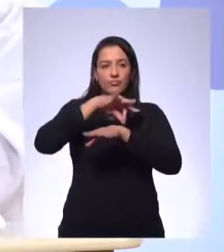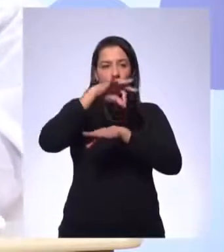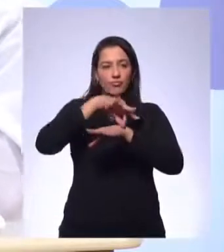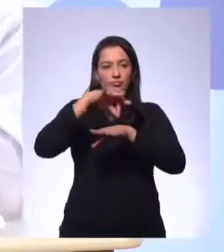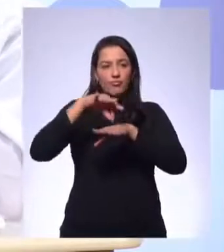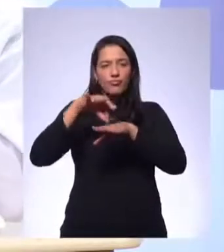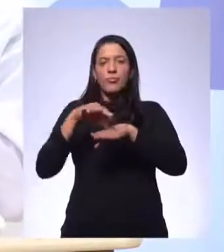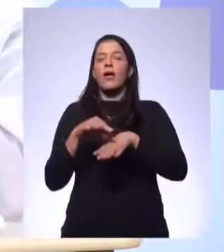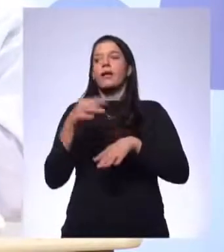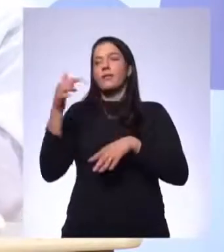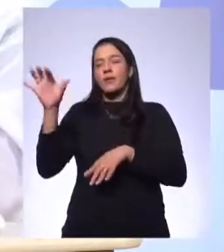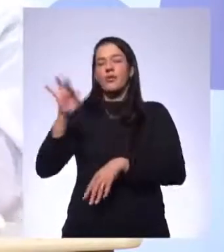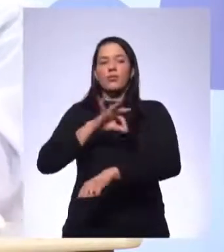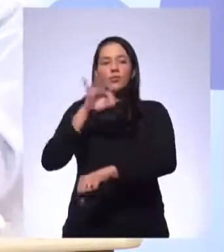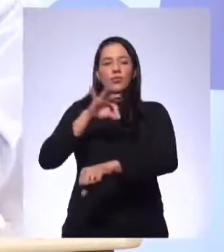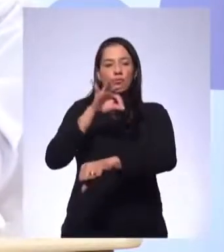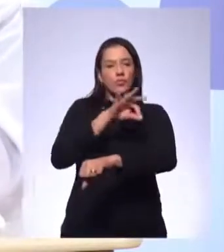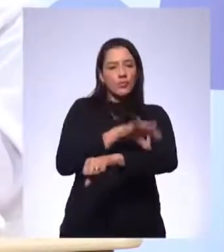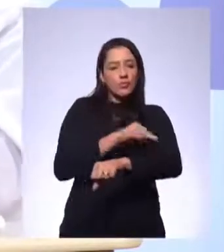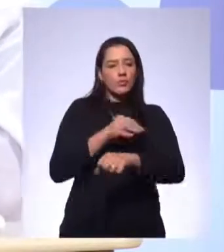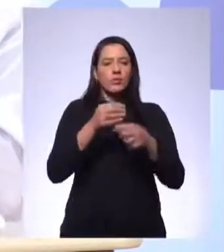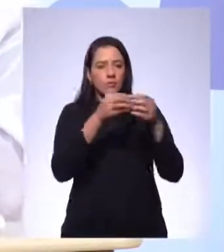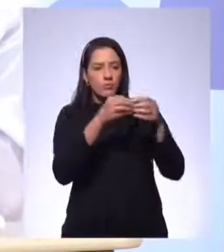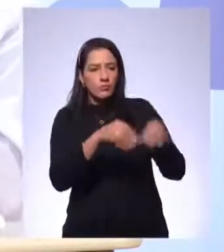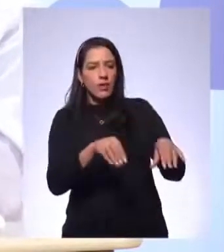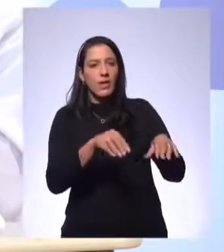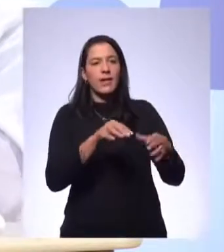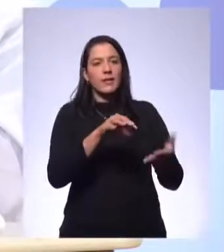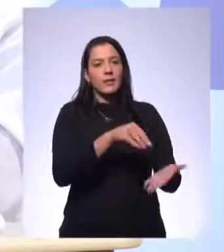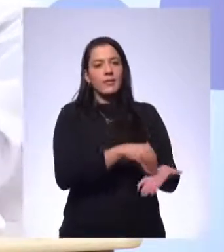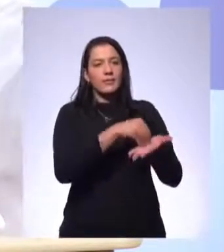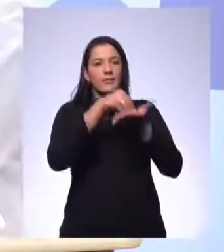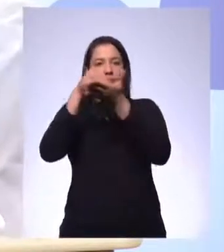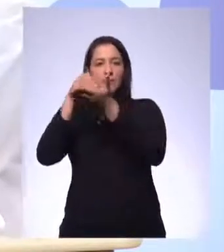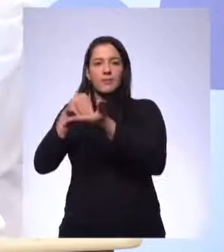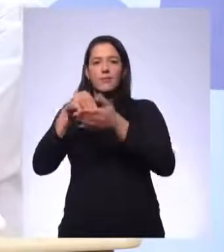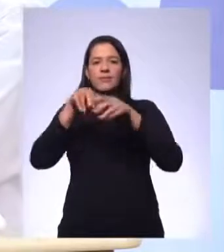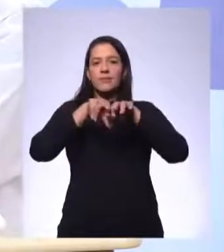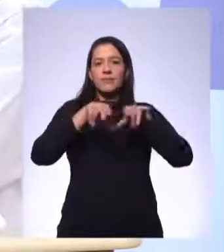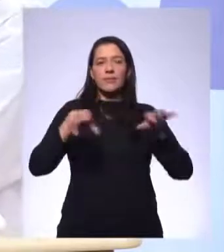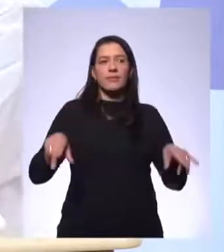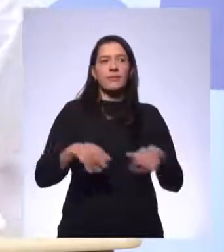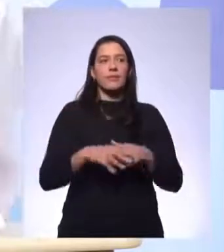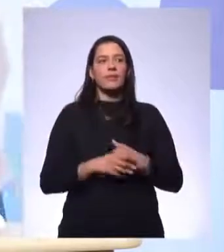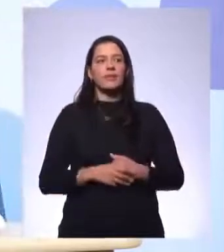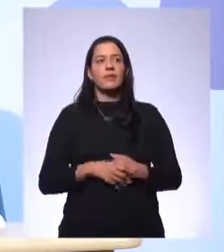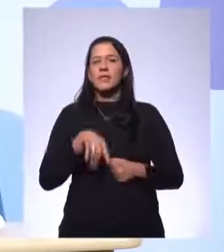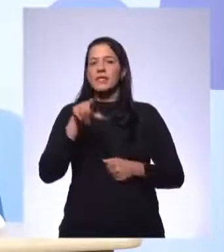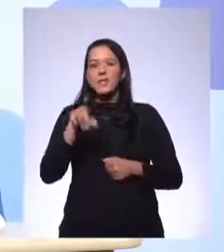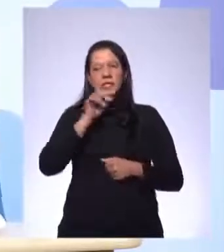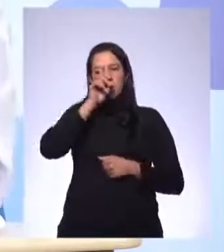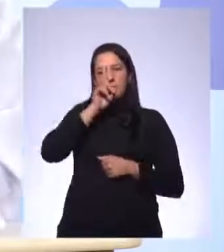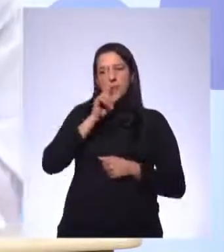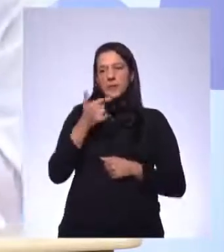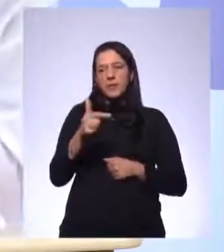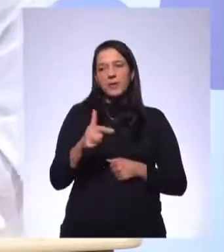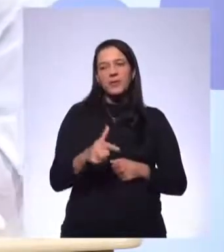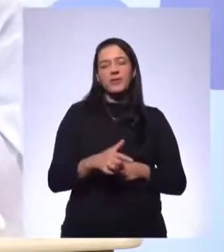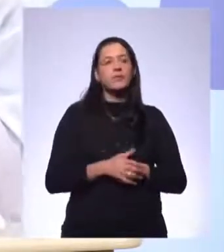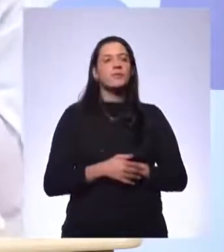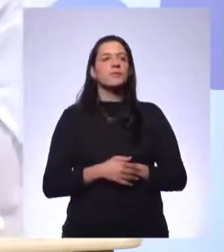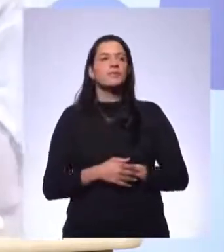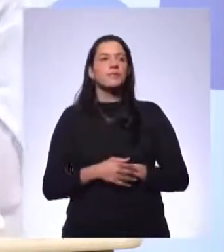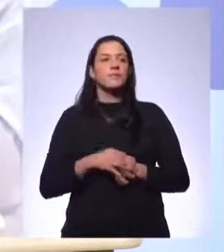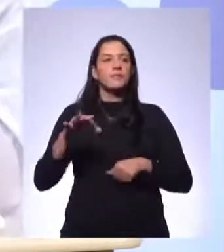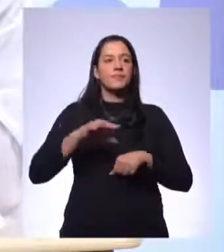colocar o ovinho lá, que depois vai carregar um vírusinho que vai te causar uma doença, né? Esse bichinho aí não tem perigo não, né, professor? Aedes aegypti, né?